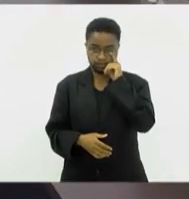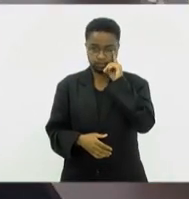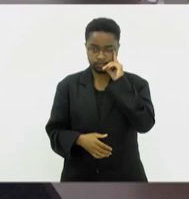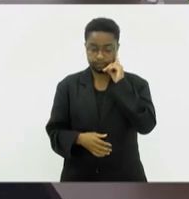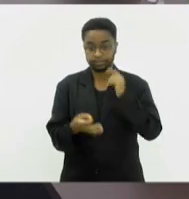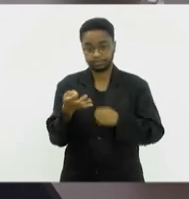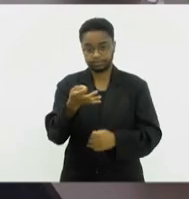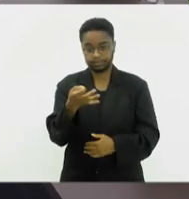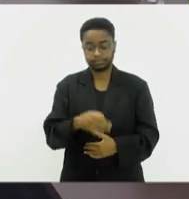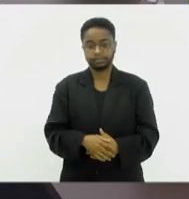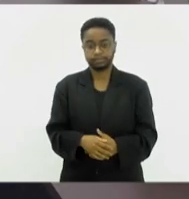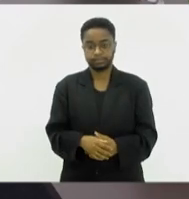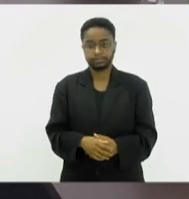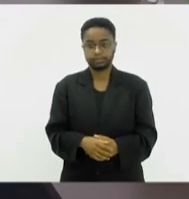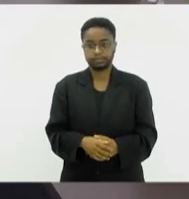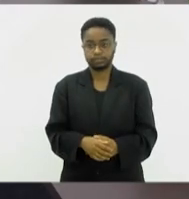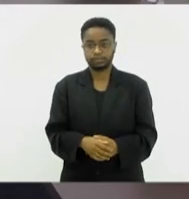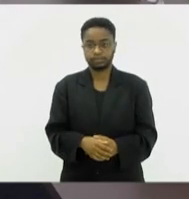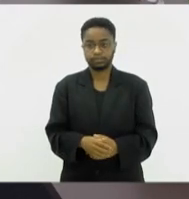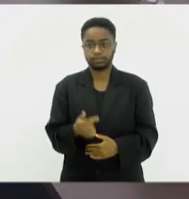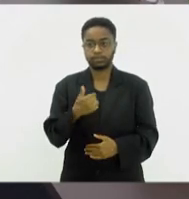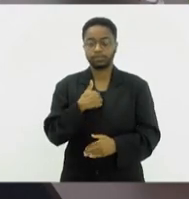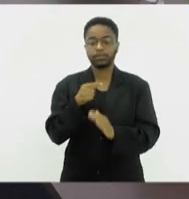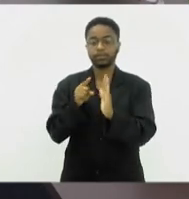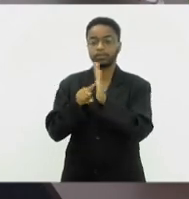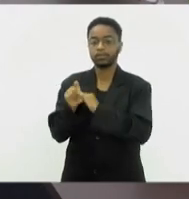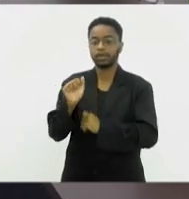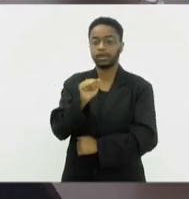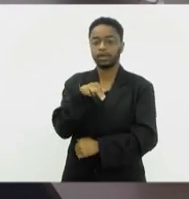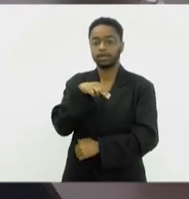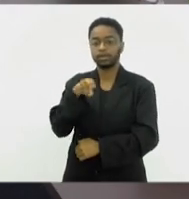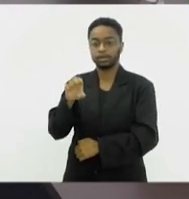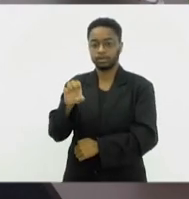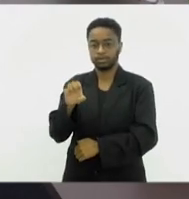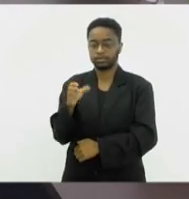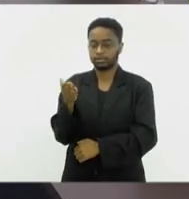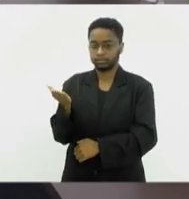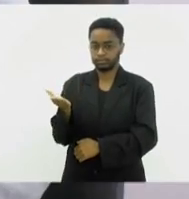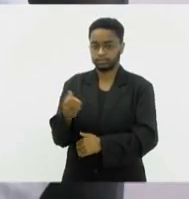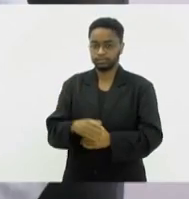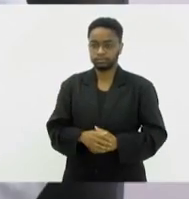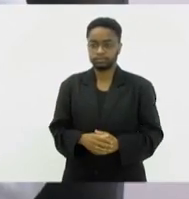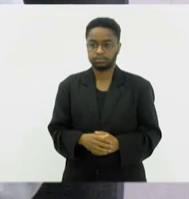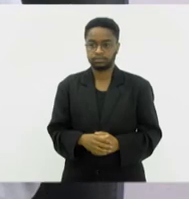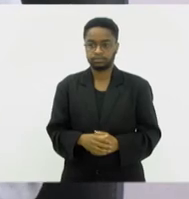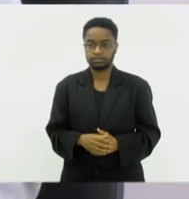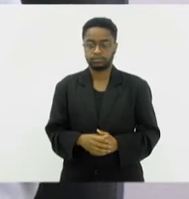Perfeito. Uma pergunta para a Anne, senhorita Anne.